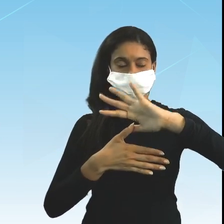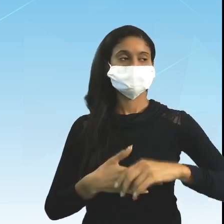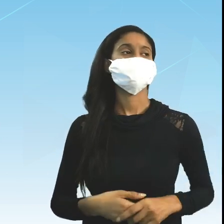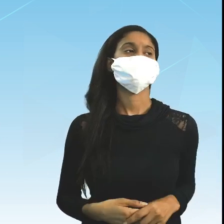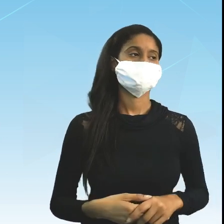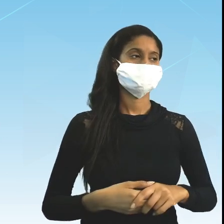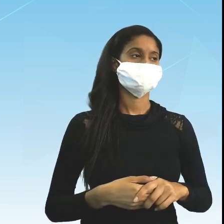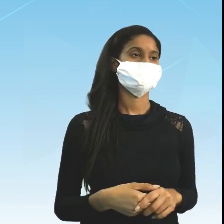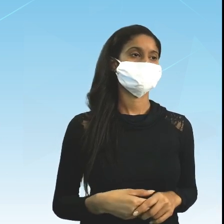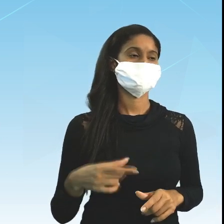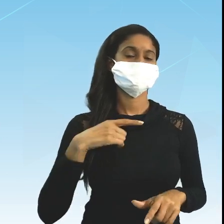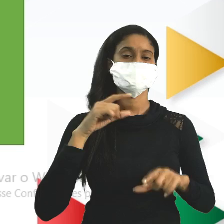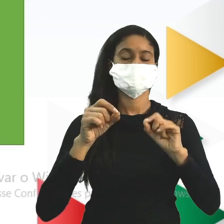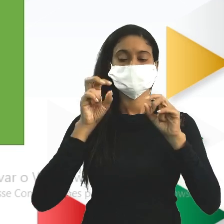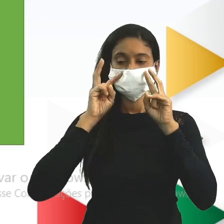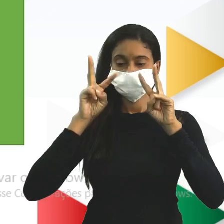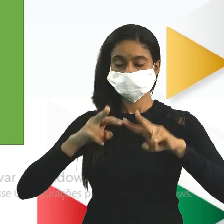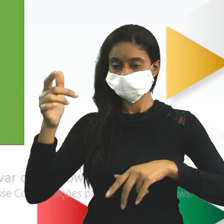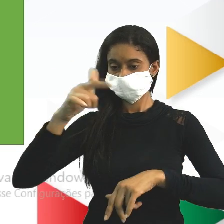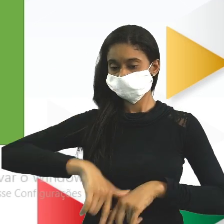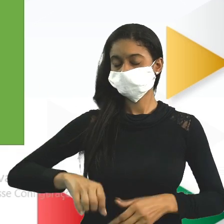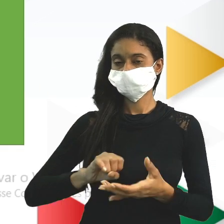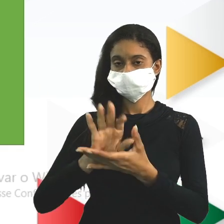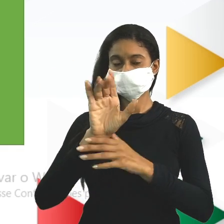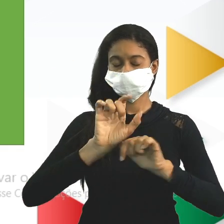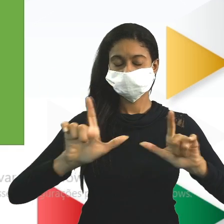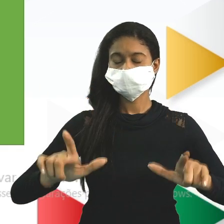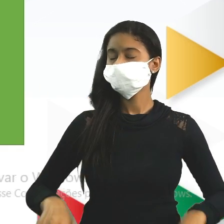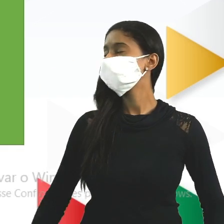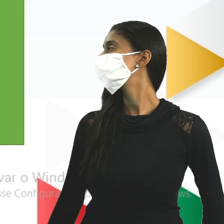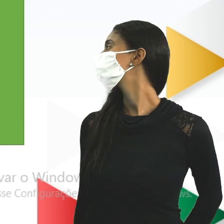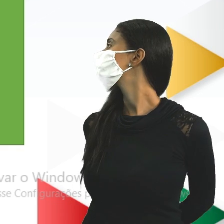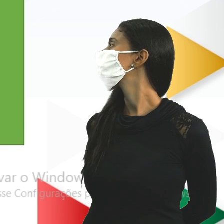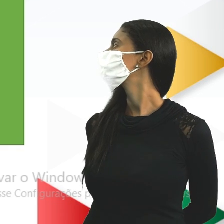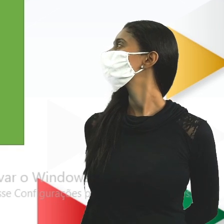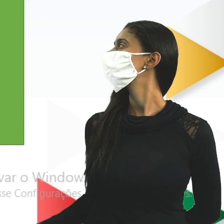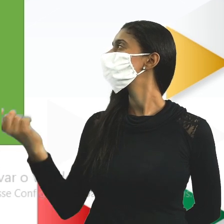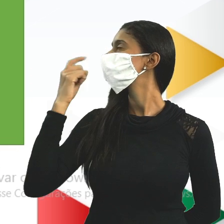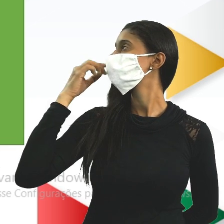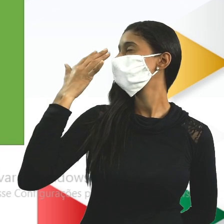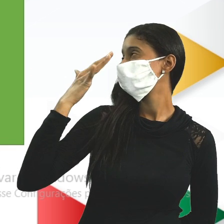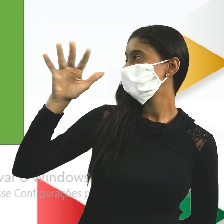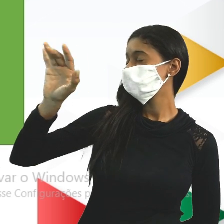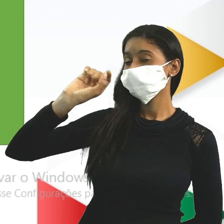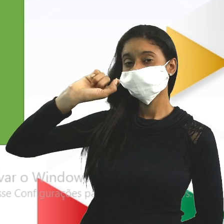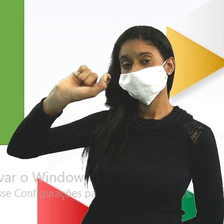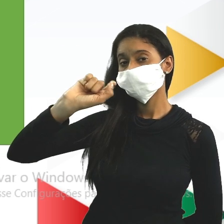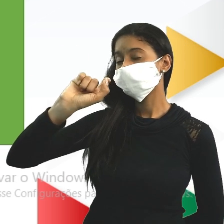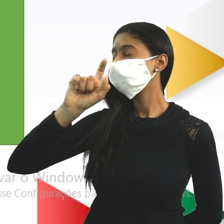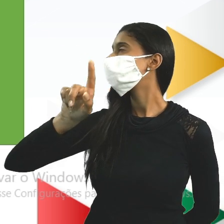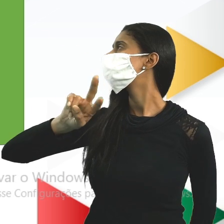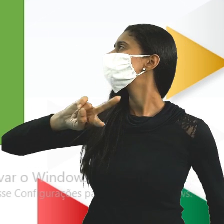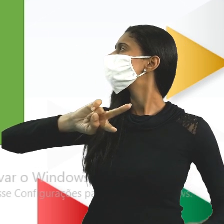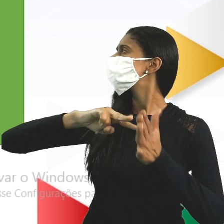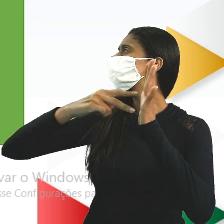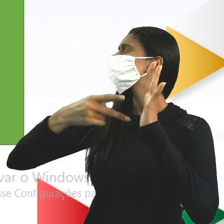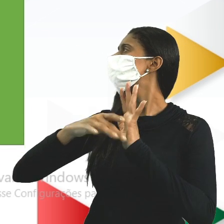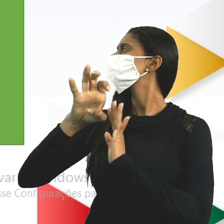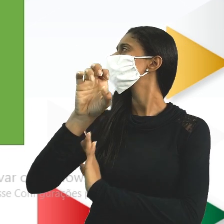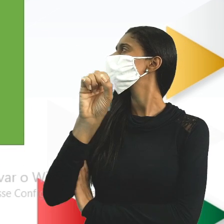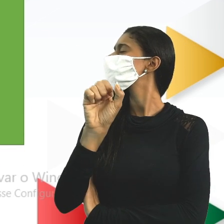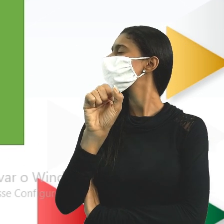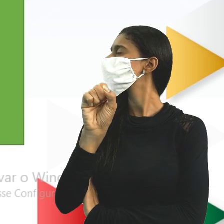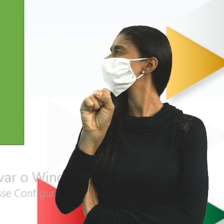Aí, vamos olhar de novo aí os slides. Já tem isso aí, Ronaldo, vê só. O que seria escala grande?